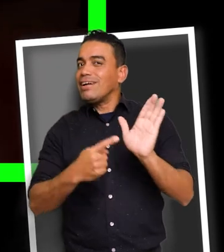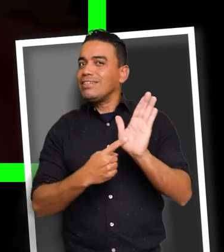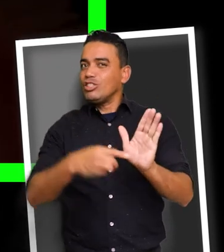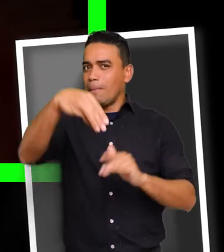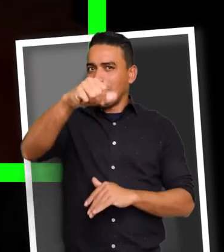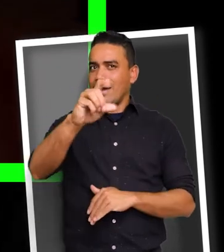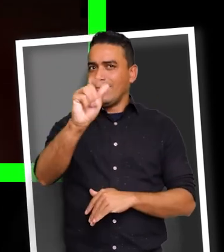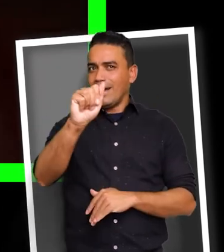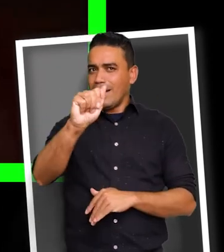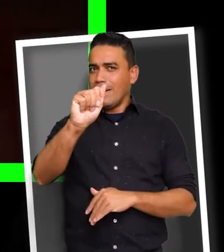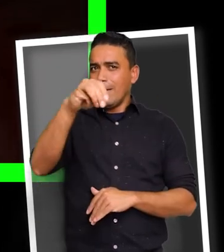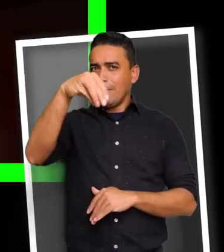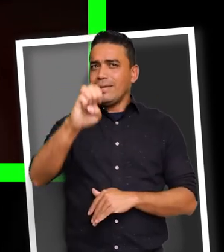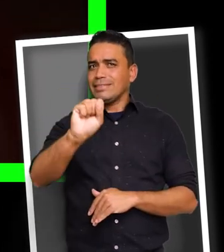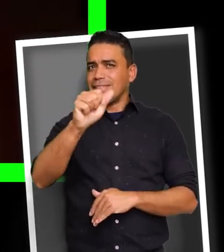Satã, que é a cena dos leques.